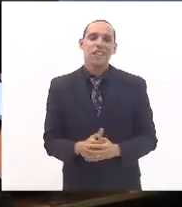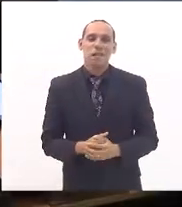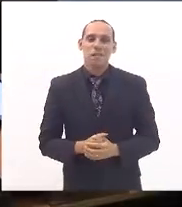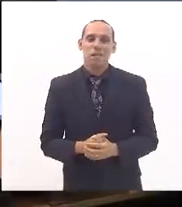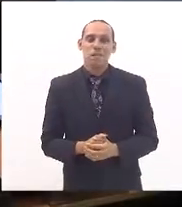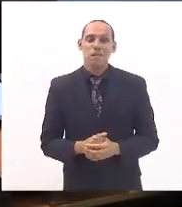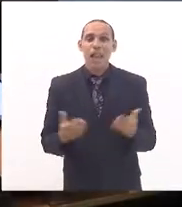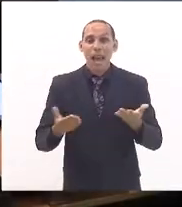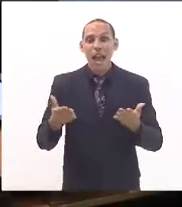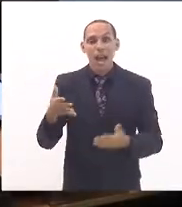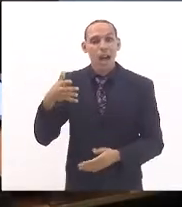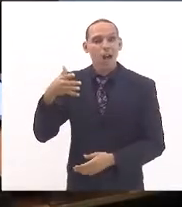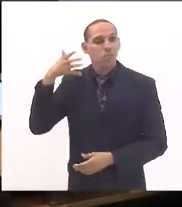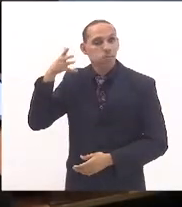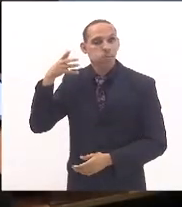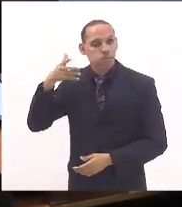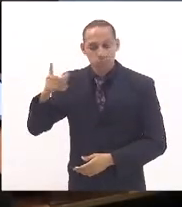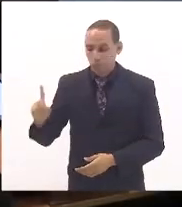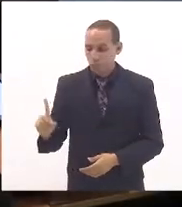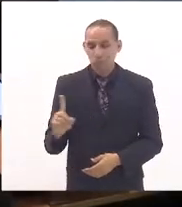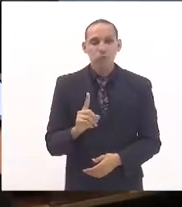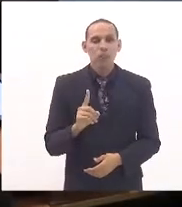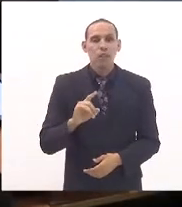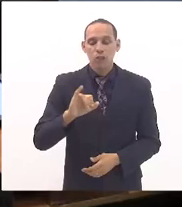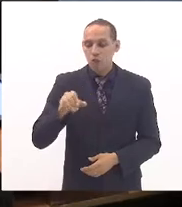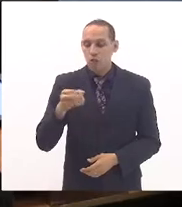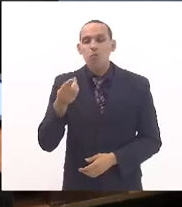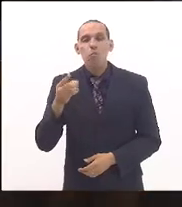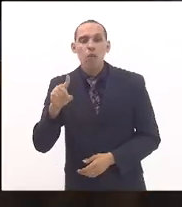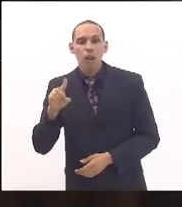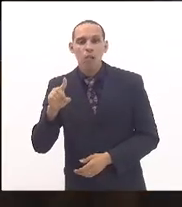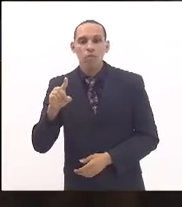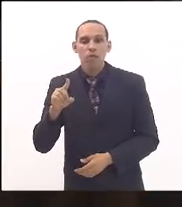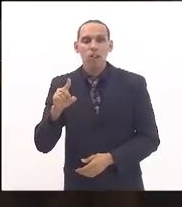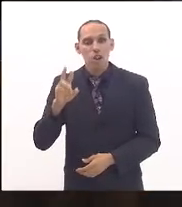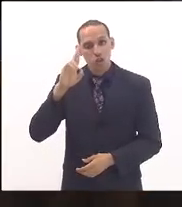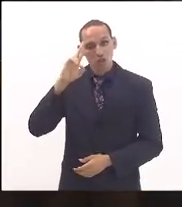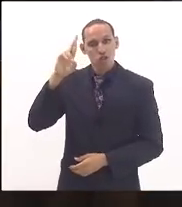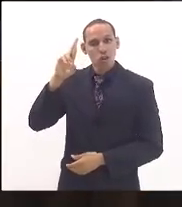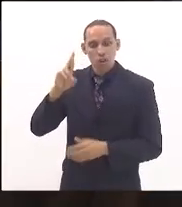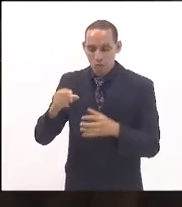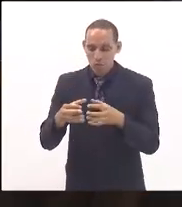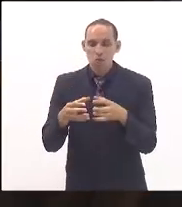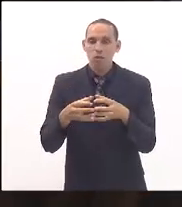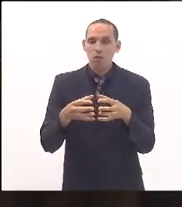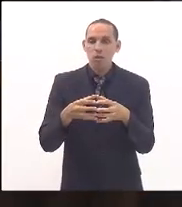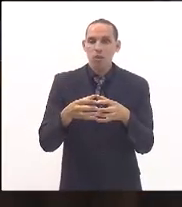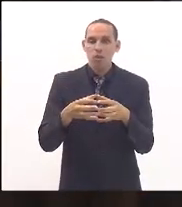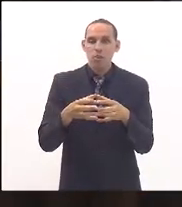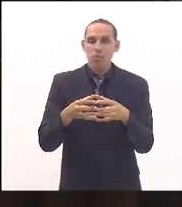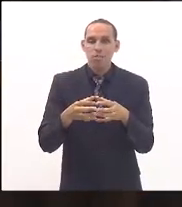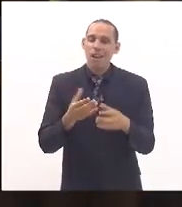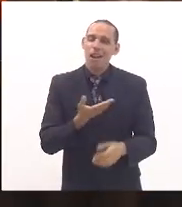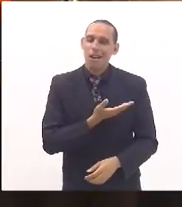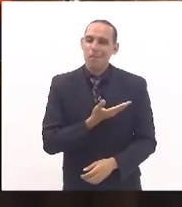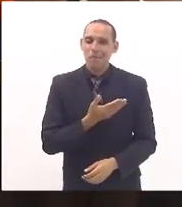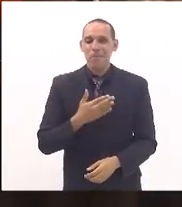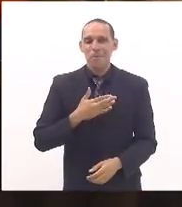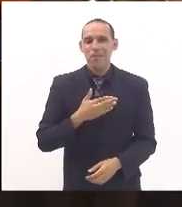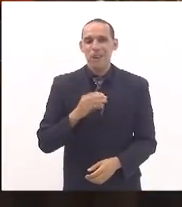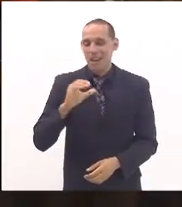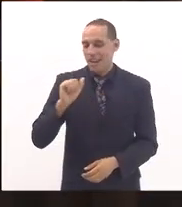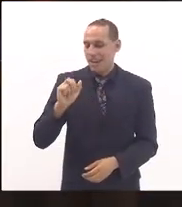e vamos ouvir agora o João se Elisa que a chefe de gabinete do meu querido amigo